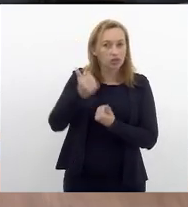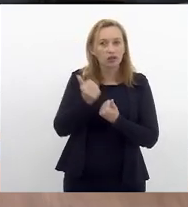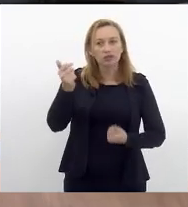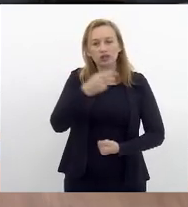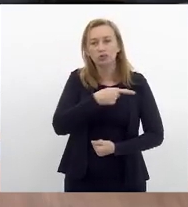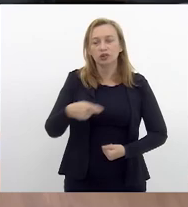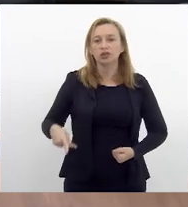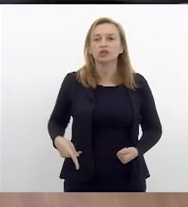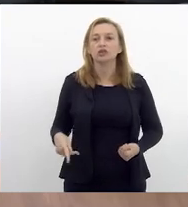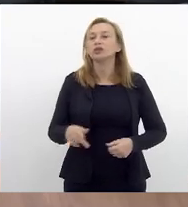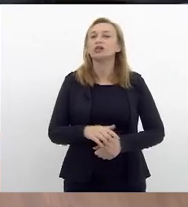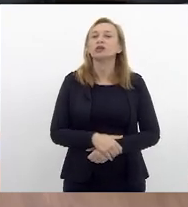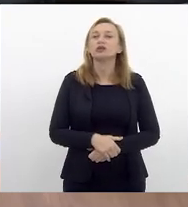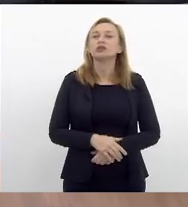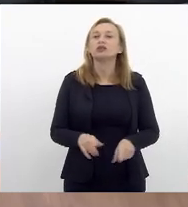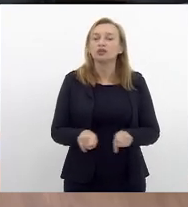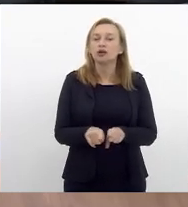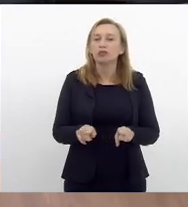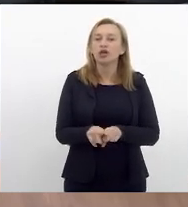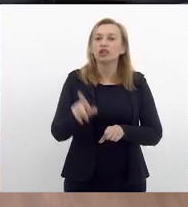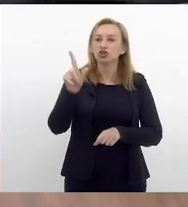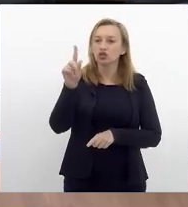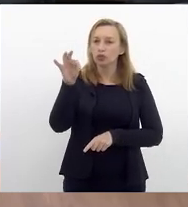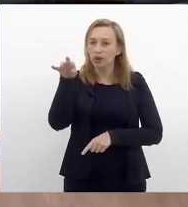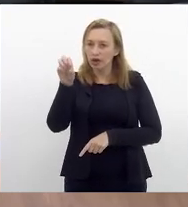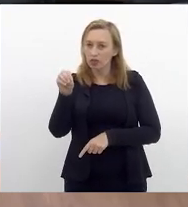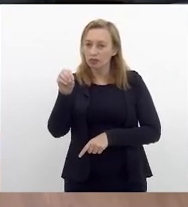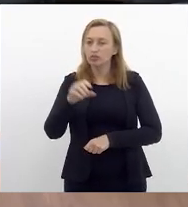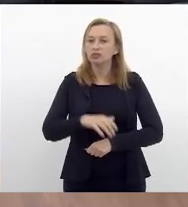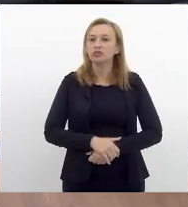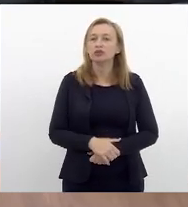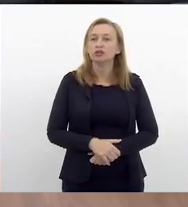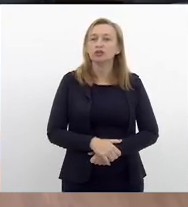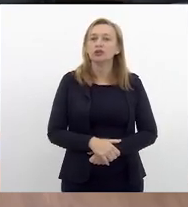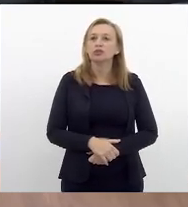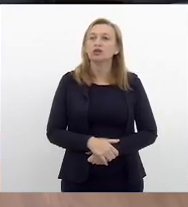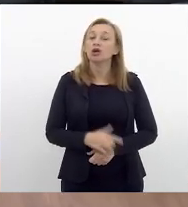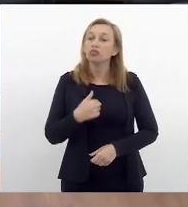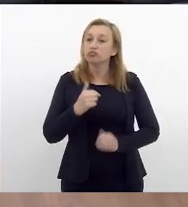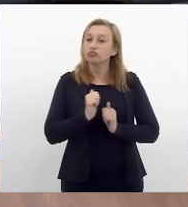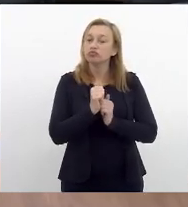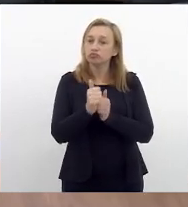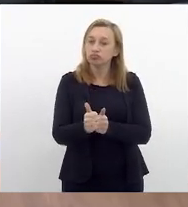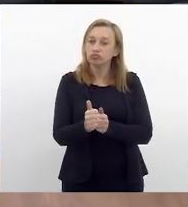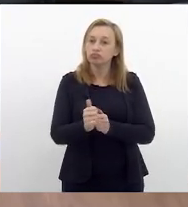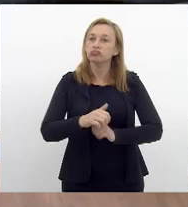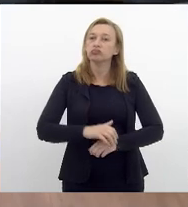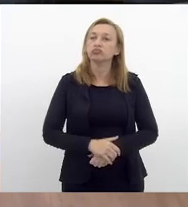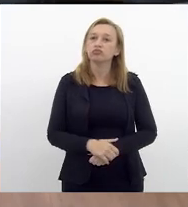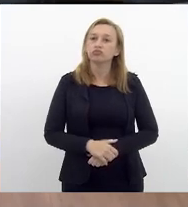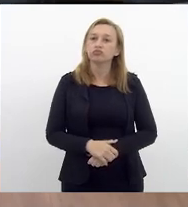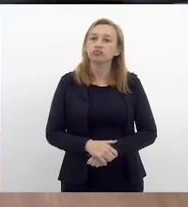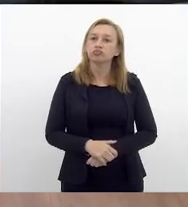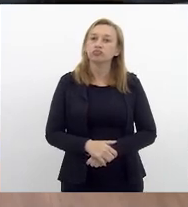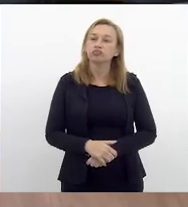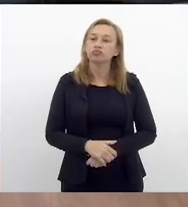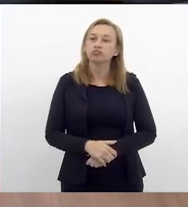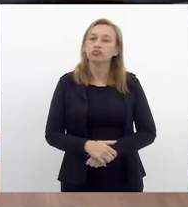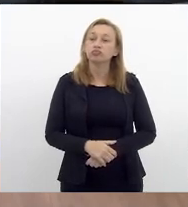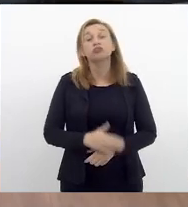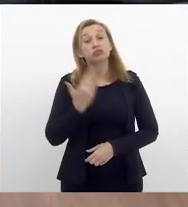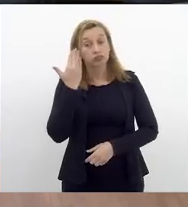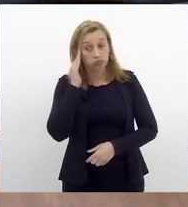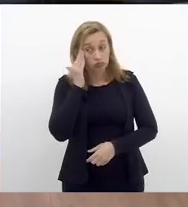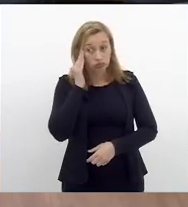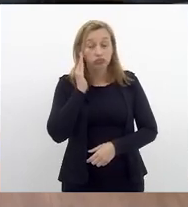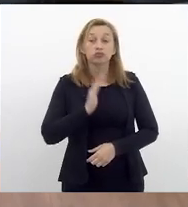Martins e Gilberto Palmares também participaram. E eu tenho seguido essa concepção.